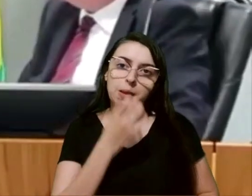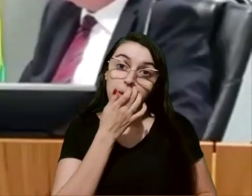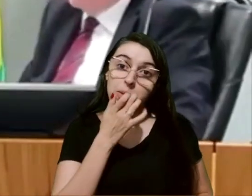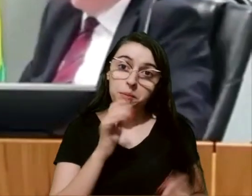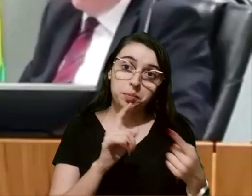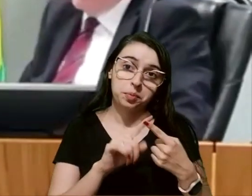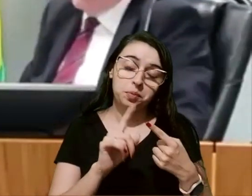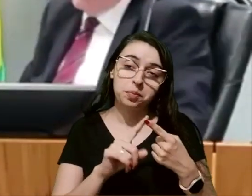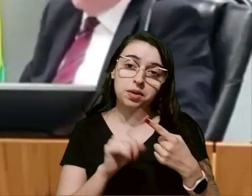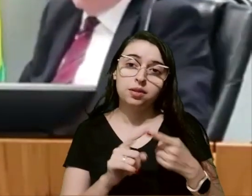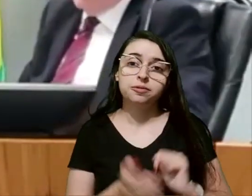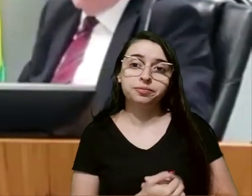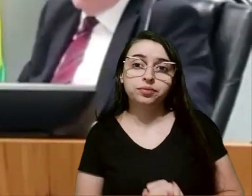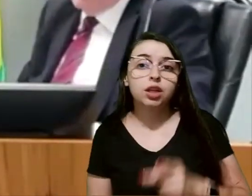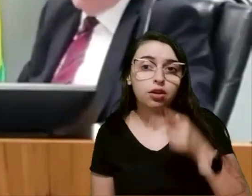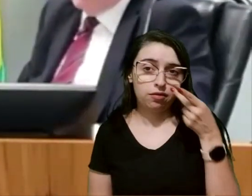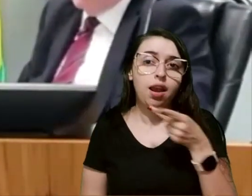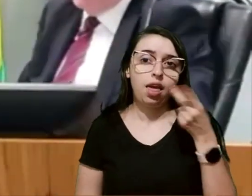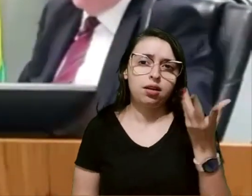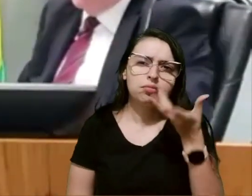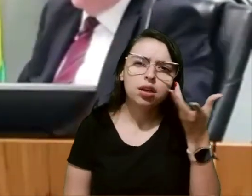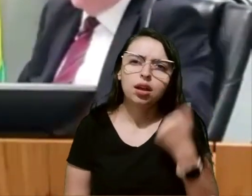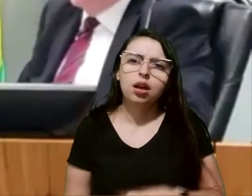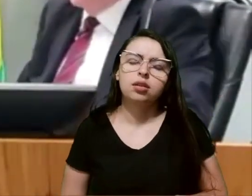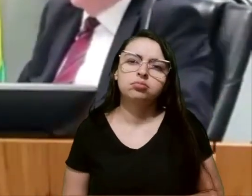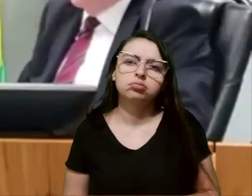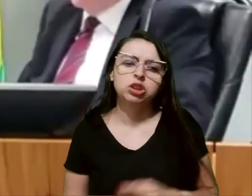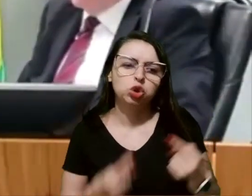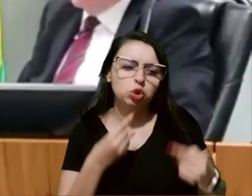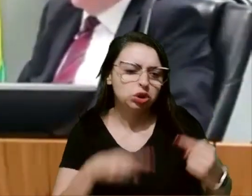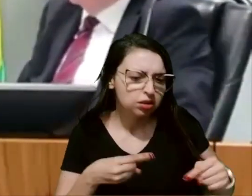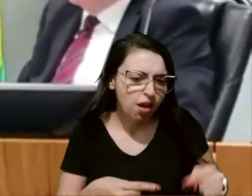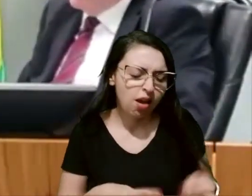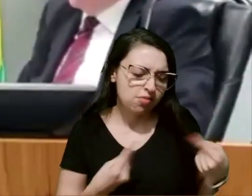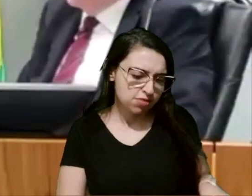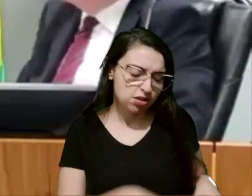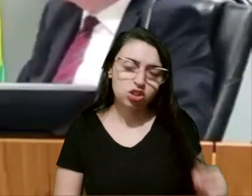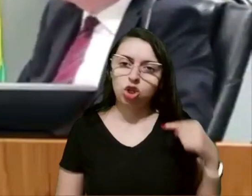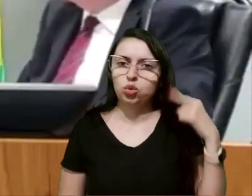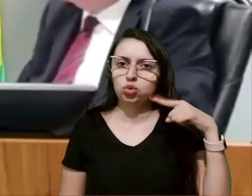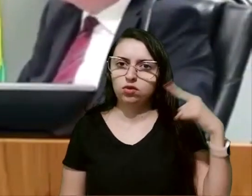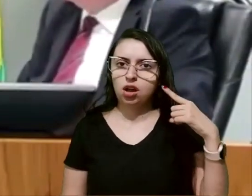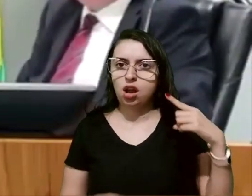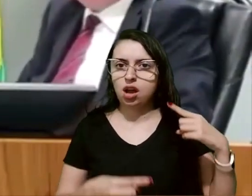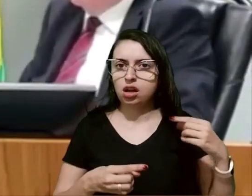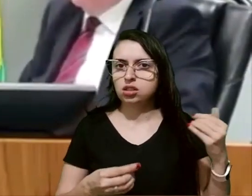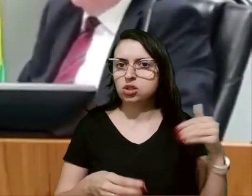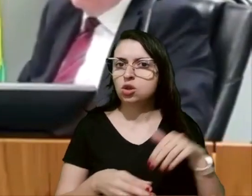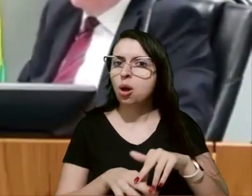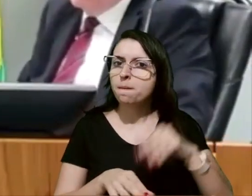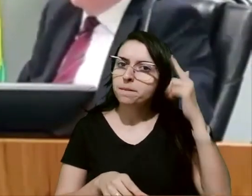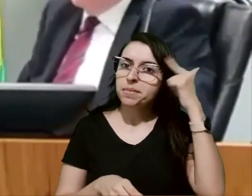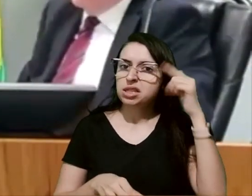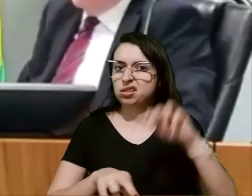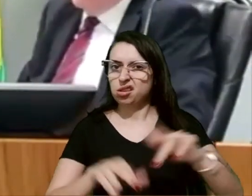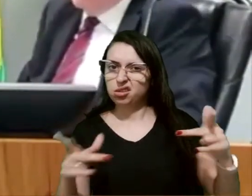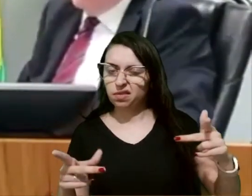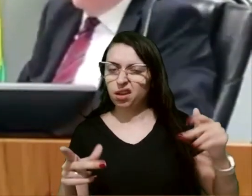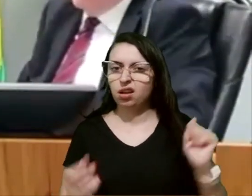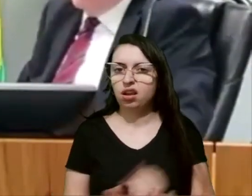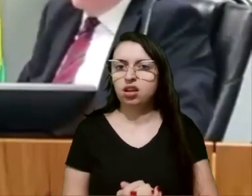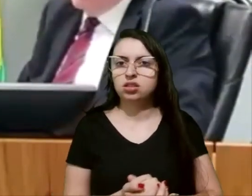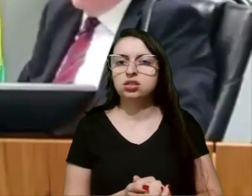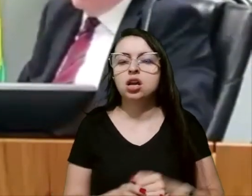esse um ponto, né, o ponto que eu quis dizer. Então, não critique os advogados por divergirem, não critique,